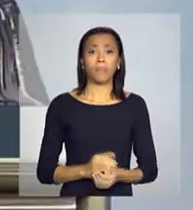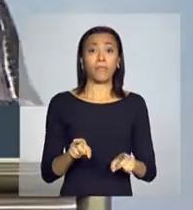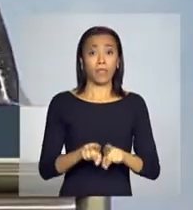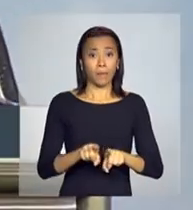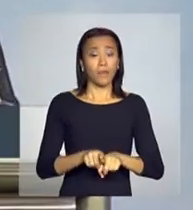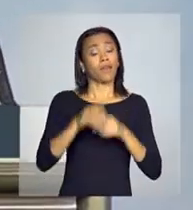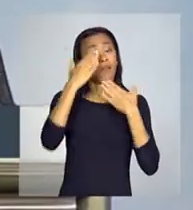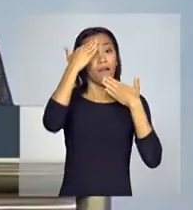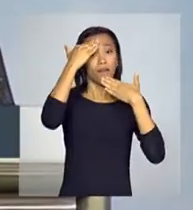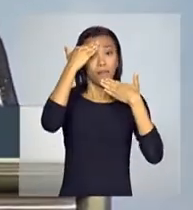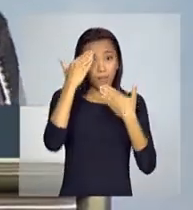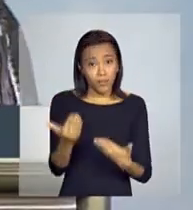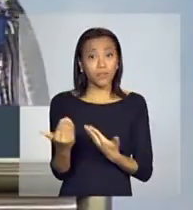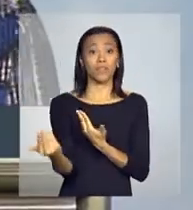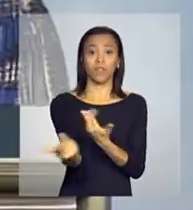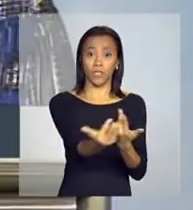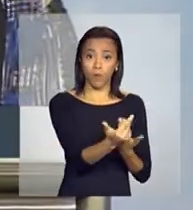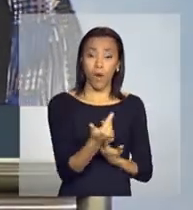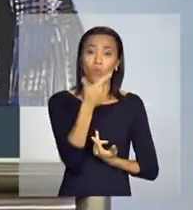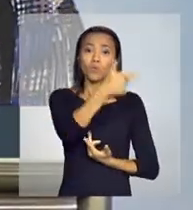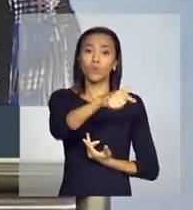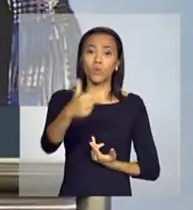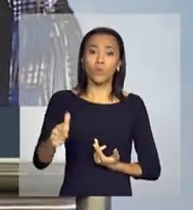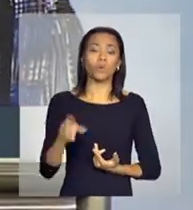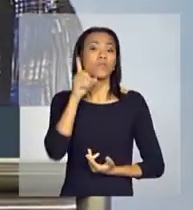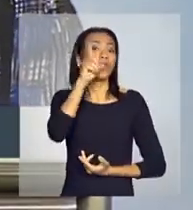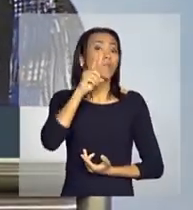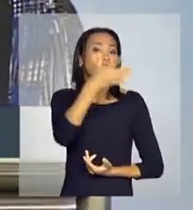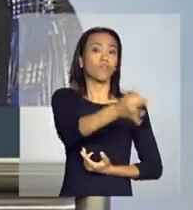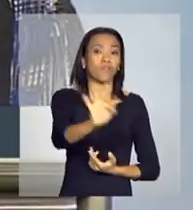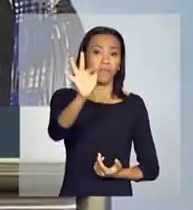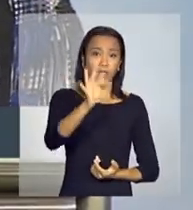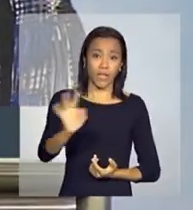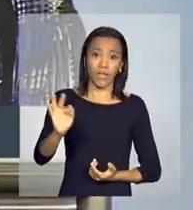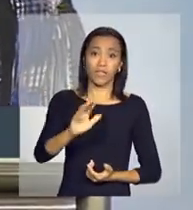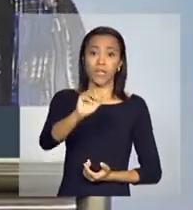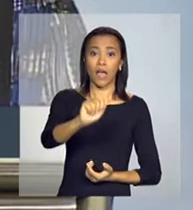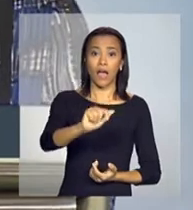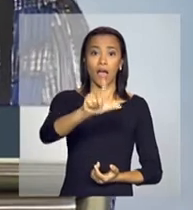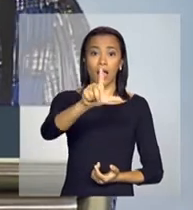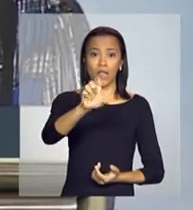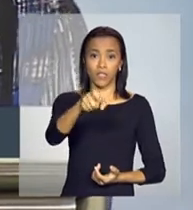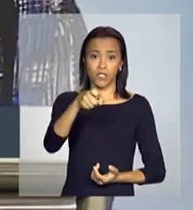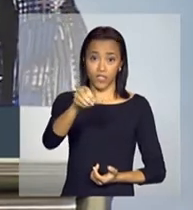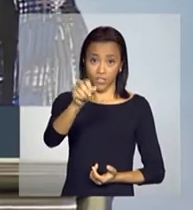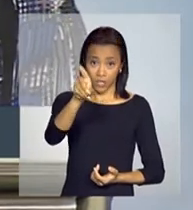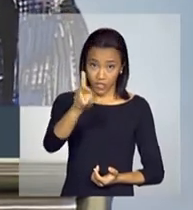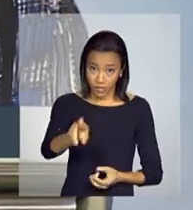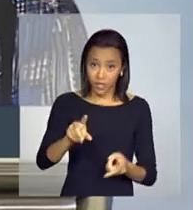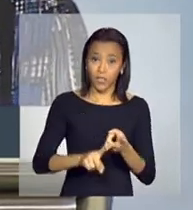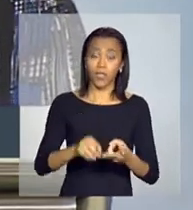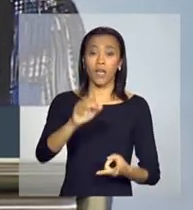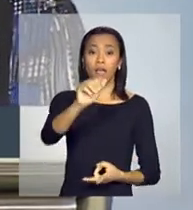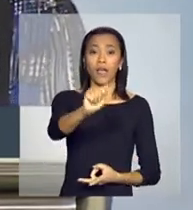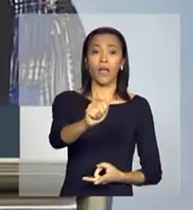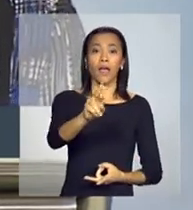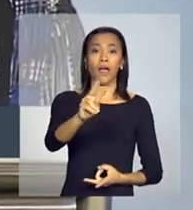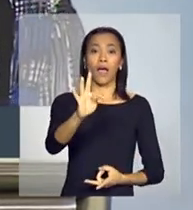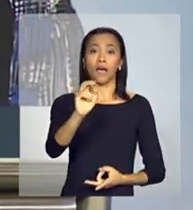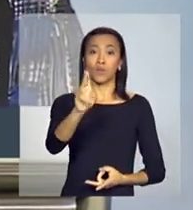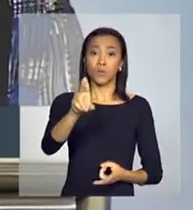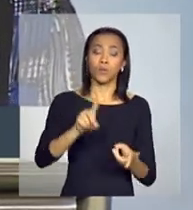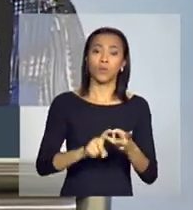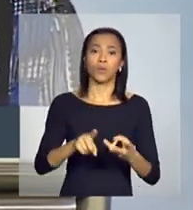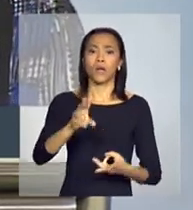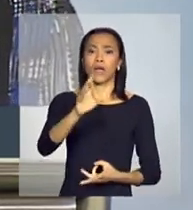Agradecer da mesma forma os deputados federais, Alexandre Toledo, Arthur Lira, Givaldo